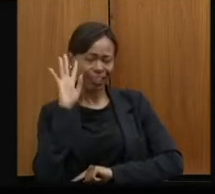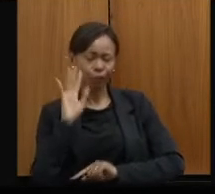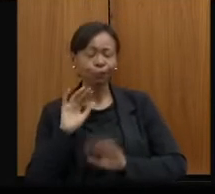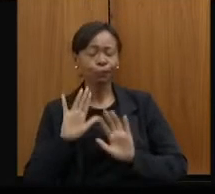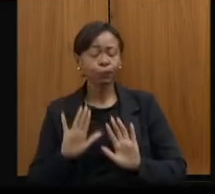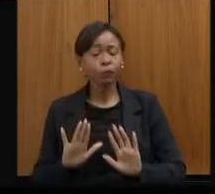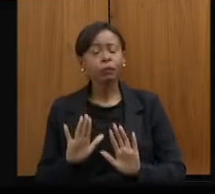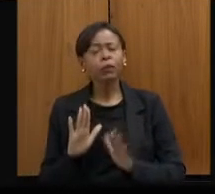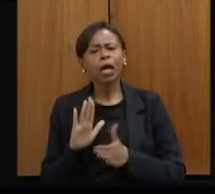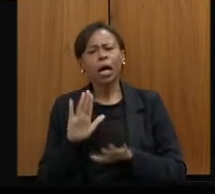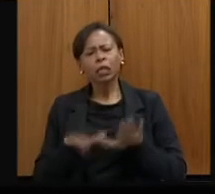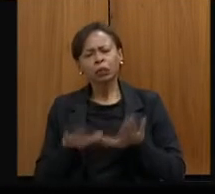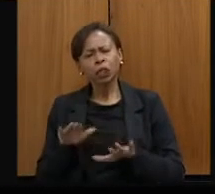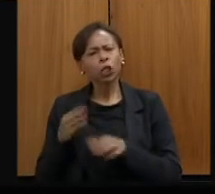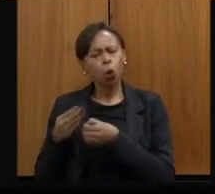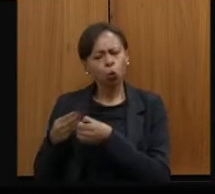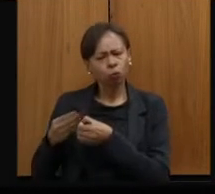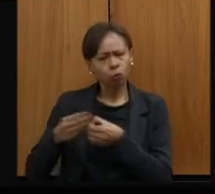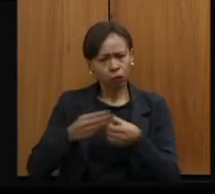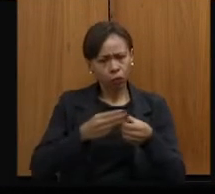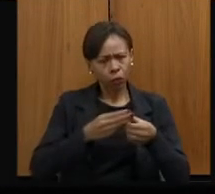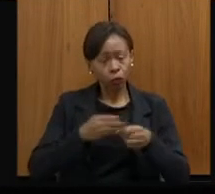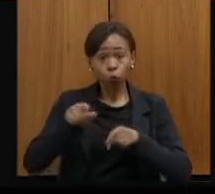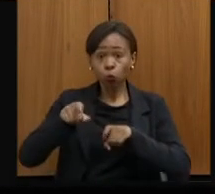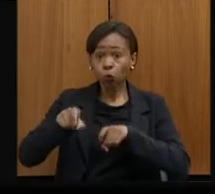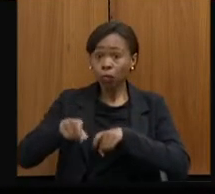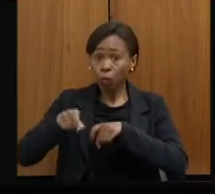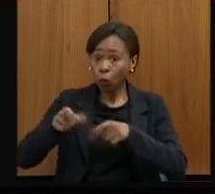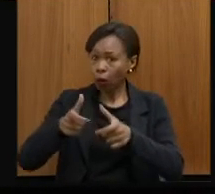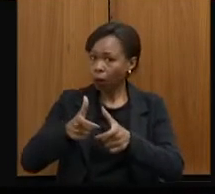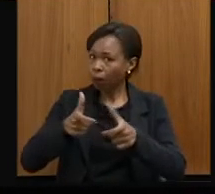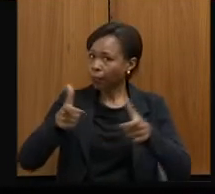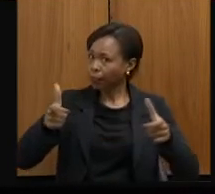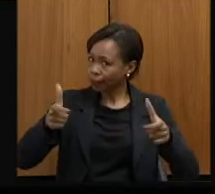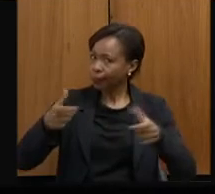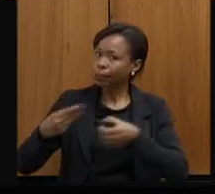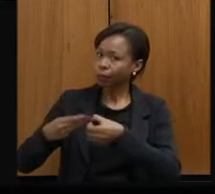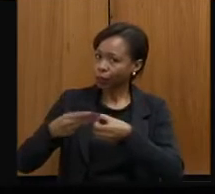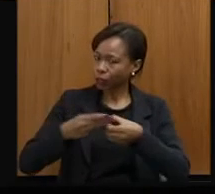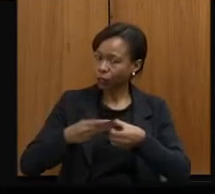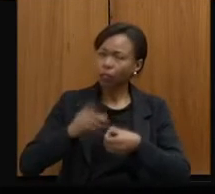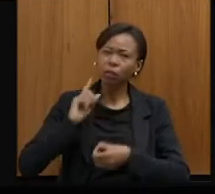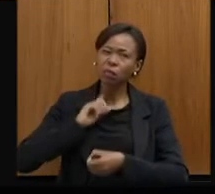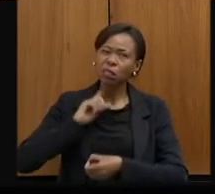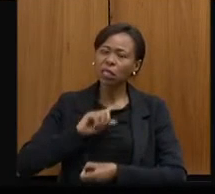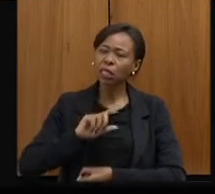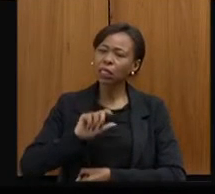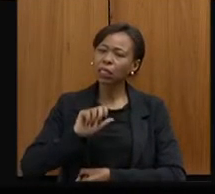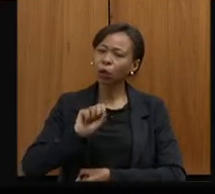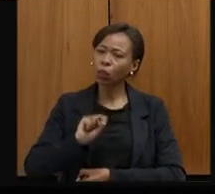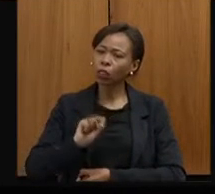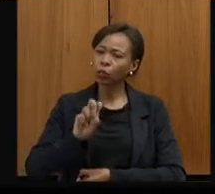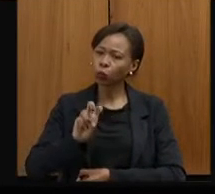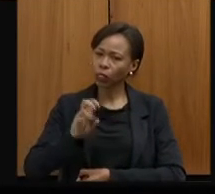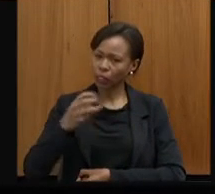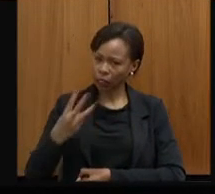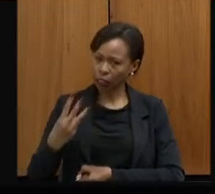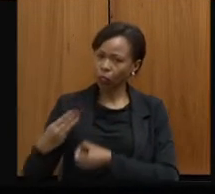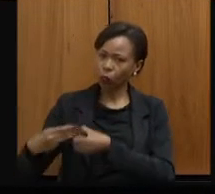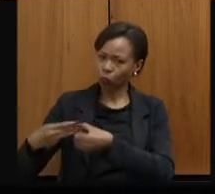Alguns municípios do interior, grande parte deles, inclusive, o Estado de Minas Gerais tem 853 municípios,